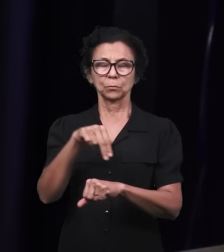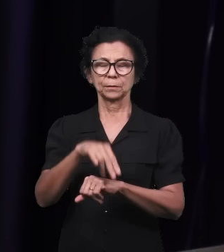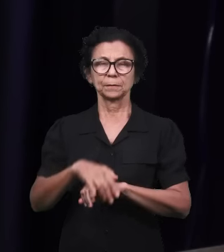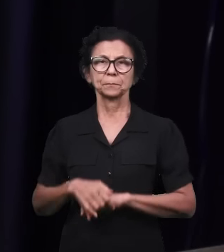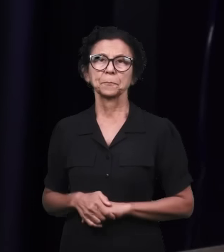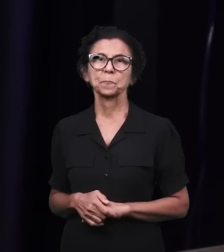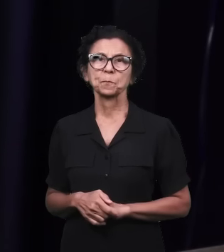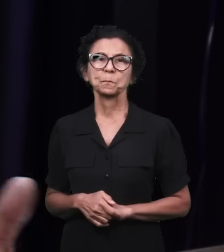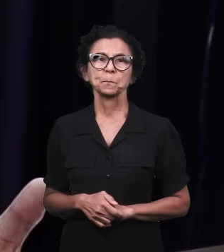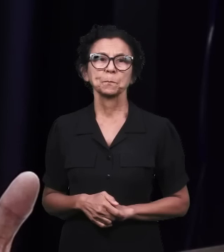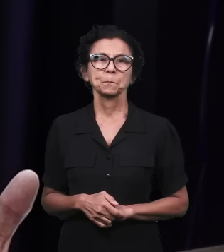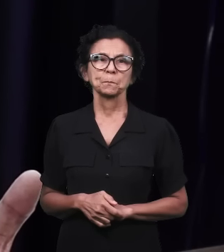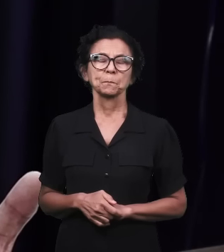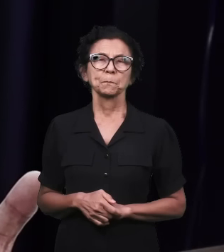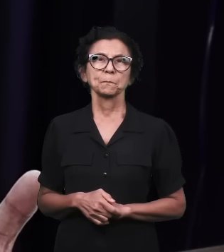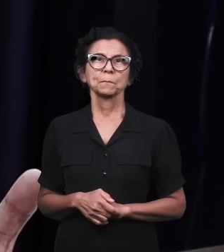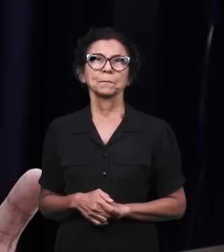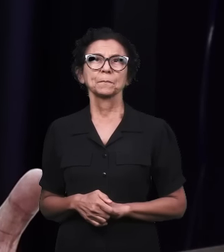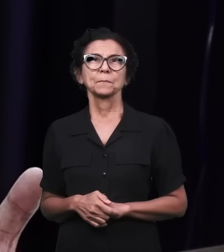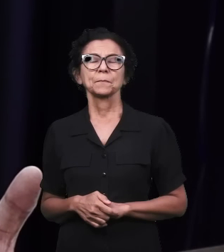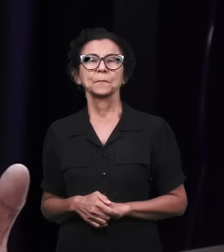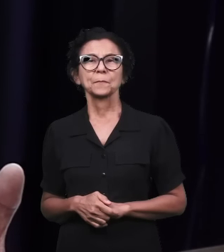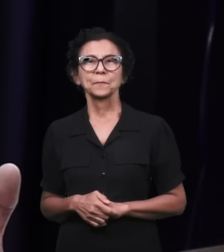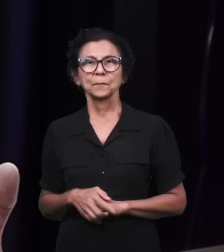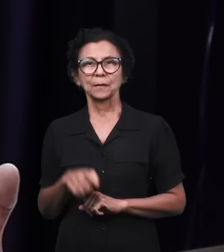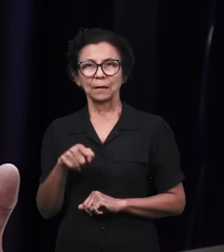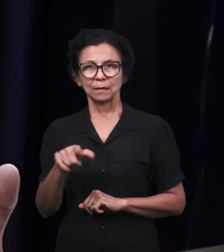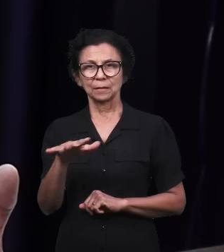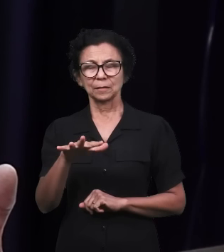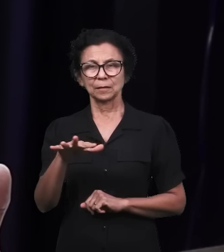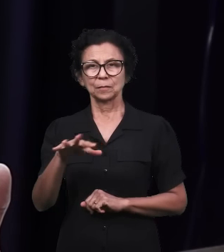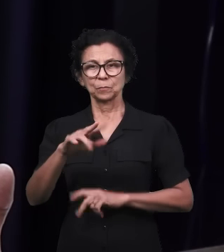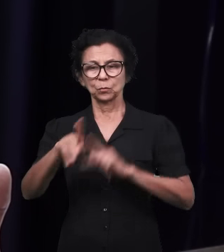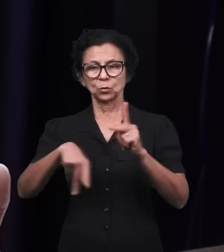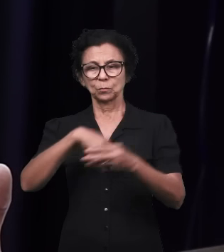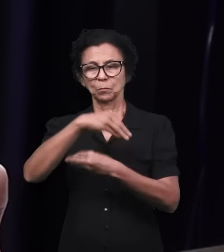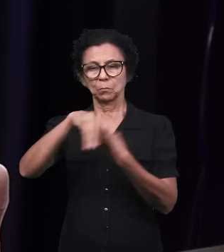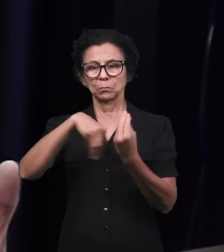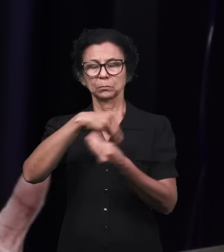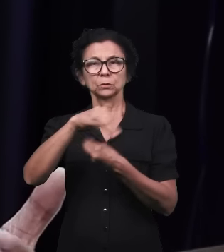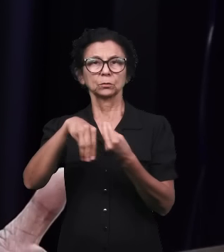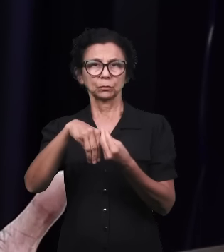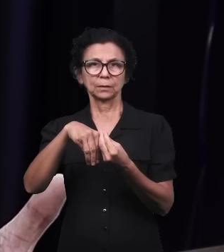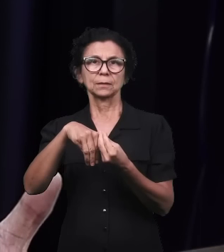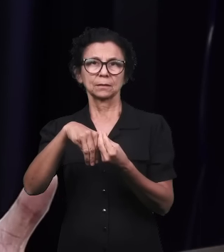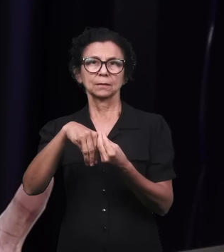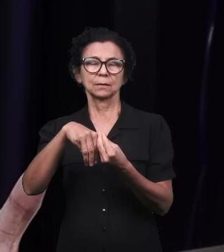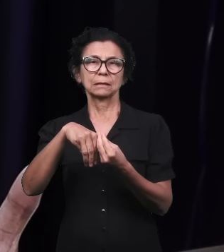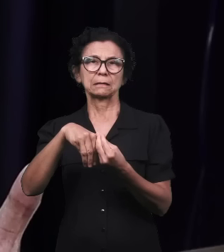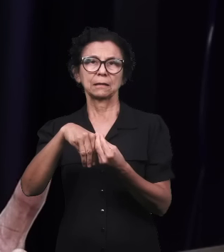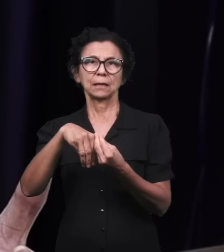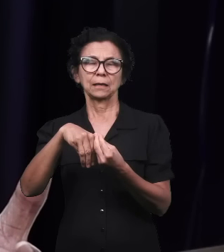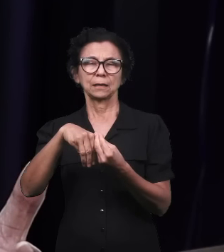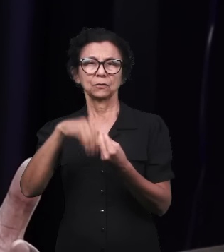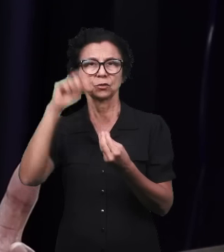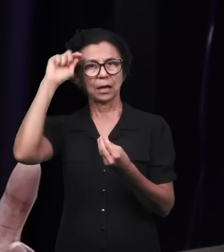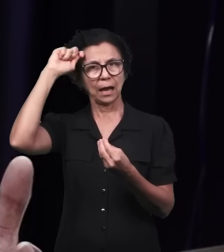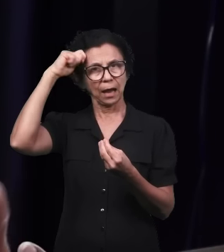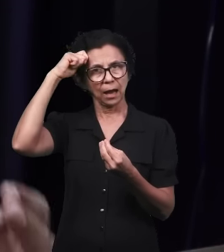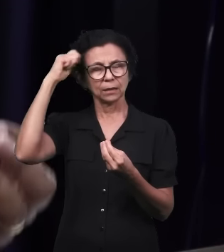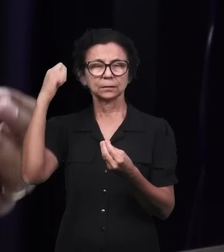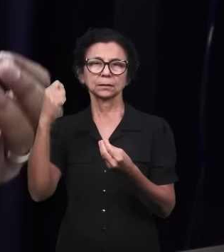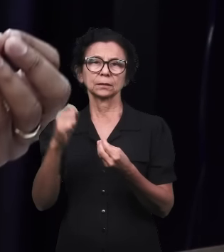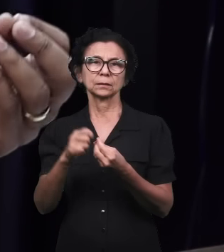ela houve a mistura de povos, né? E muitas culturas,